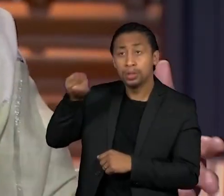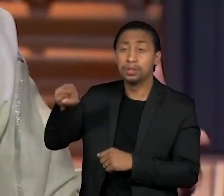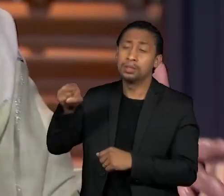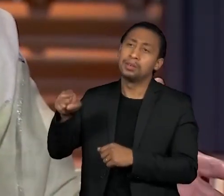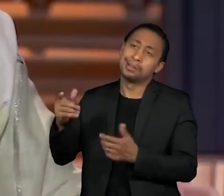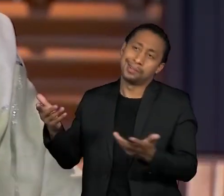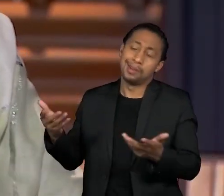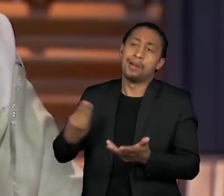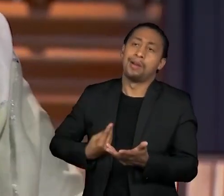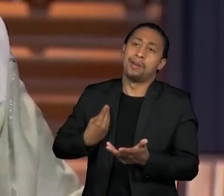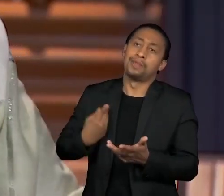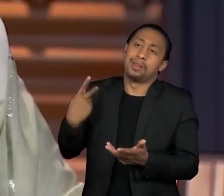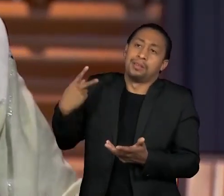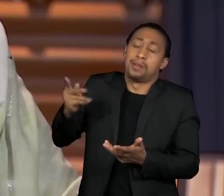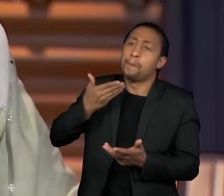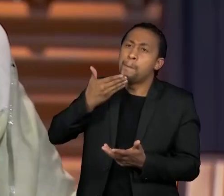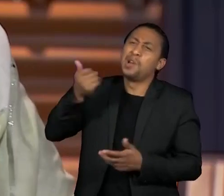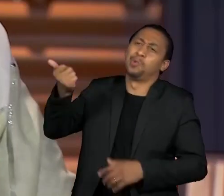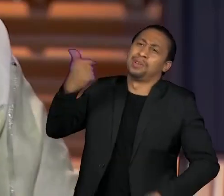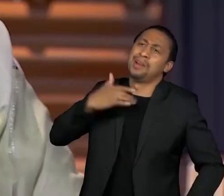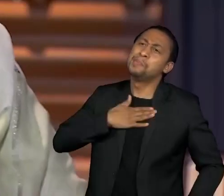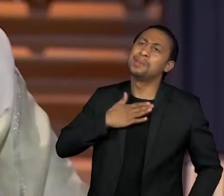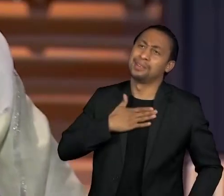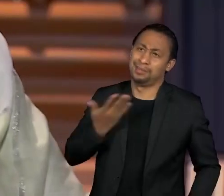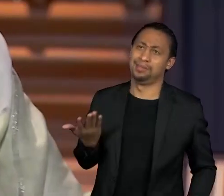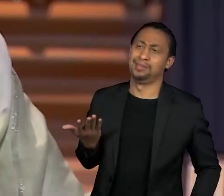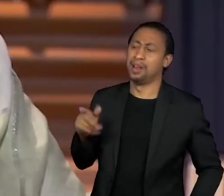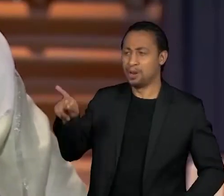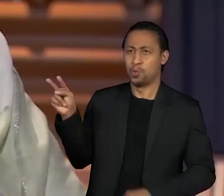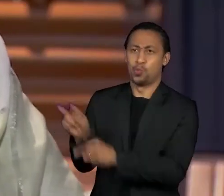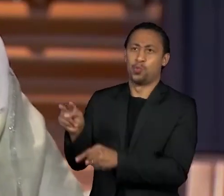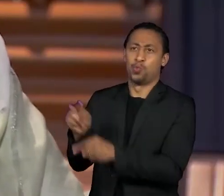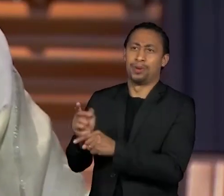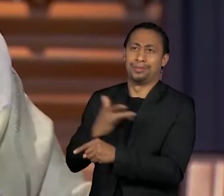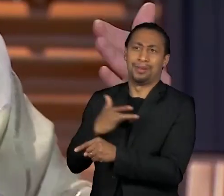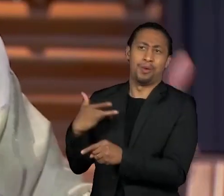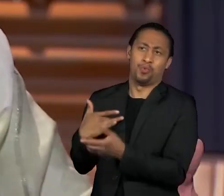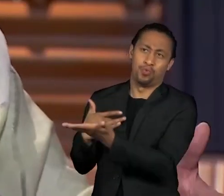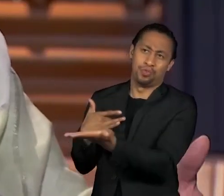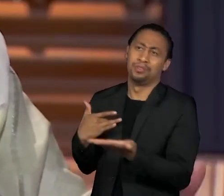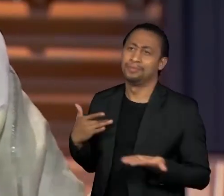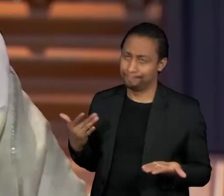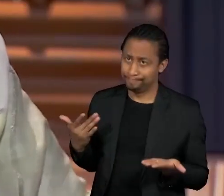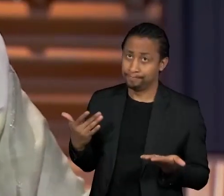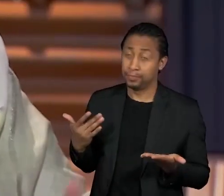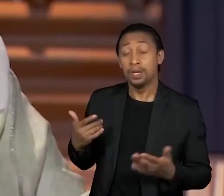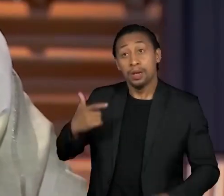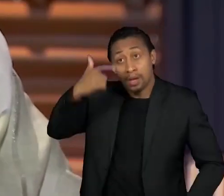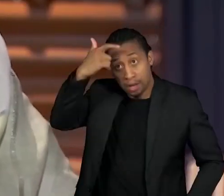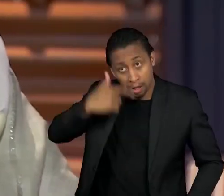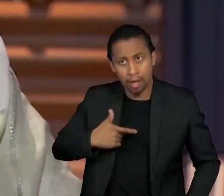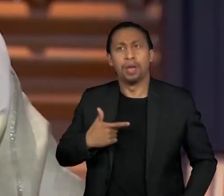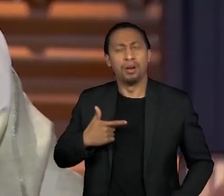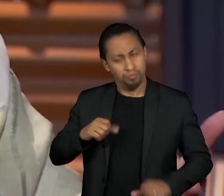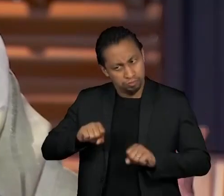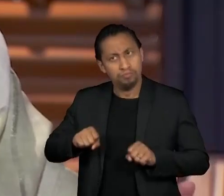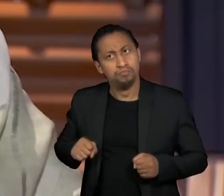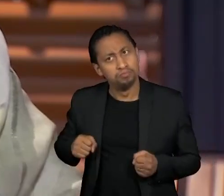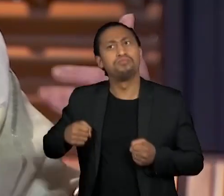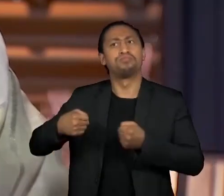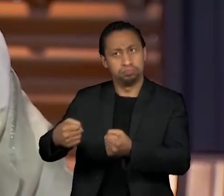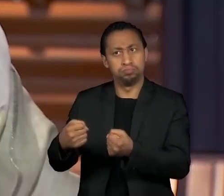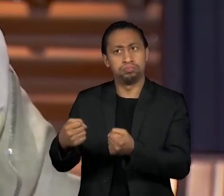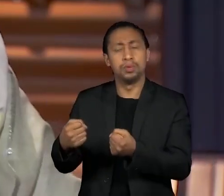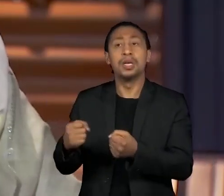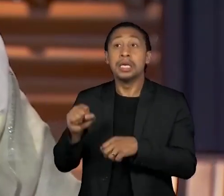favorável de cuidar da saúde entende então mas eu realmente eu sou uma soldada tô à disposição se